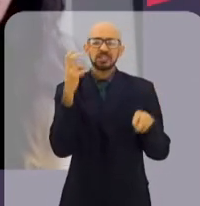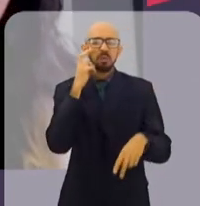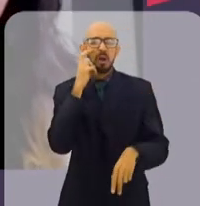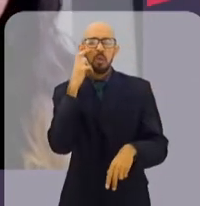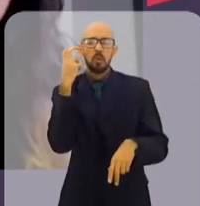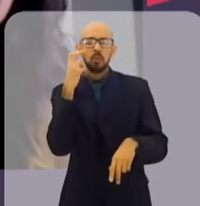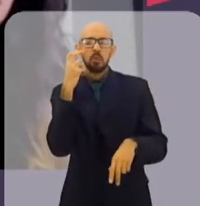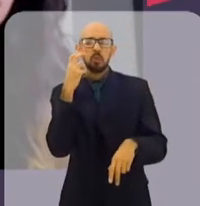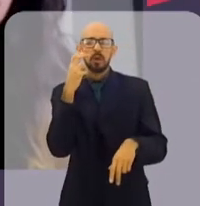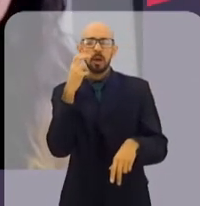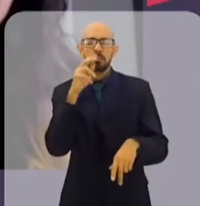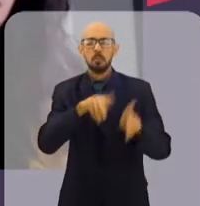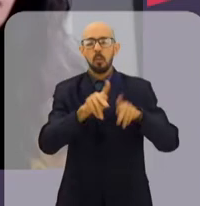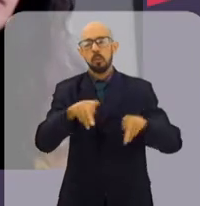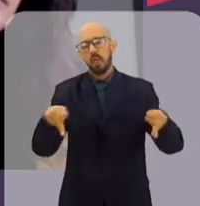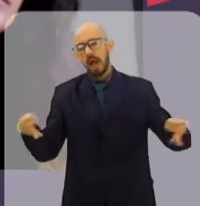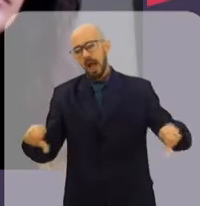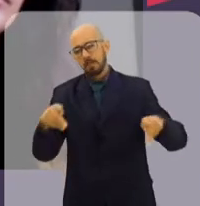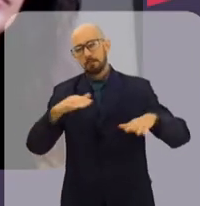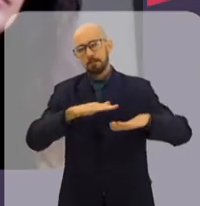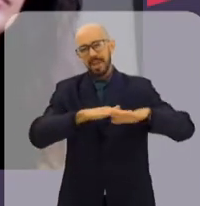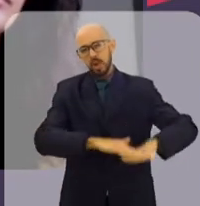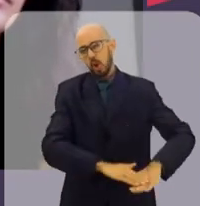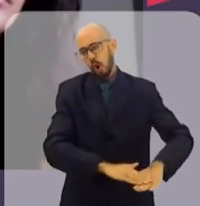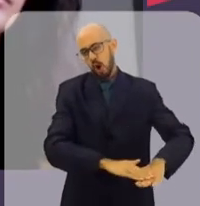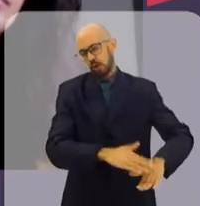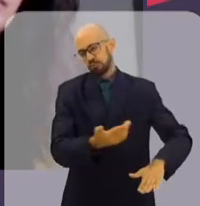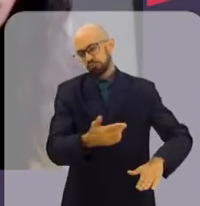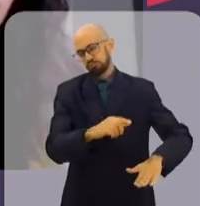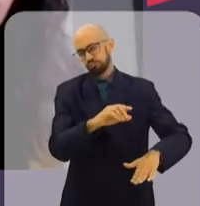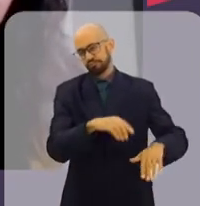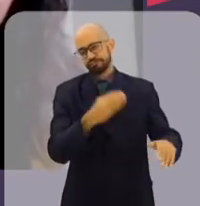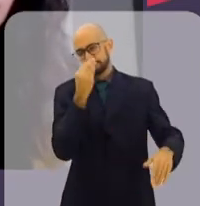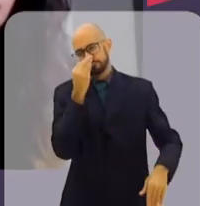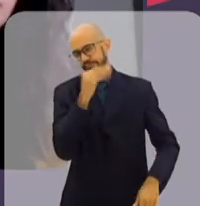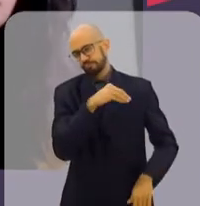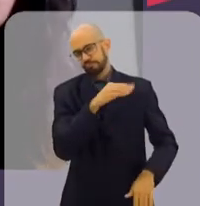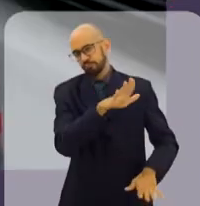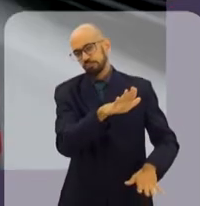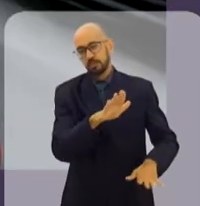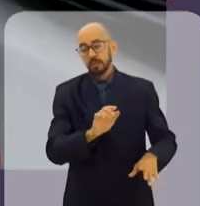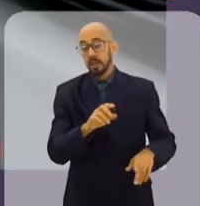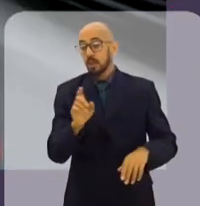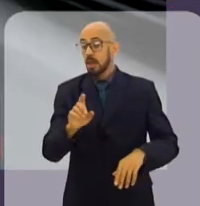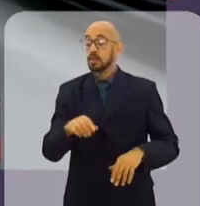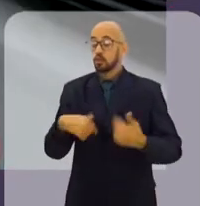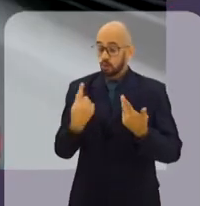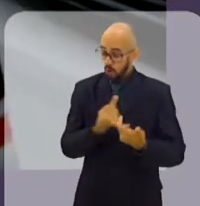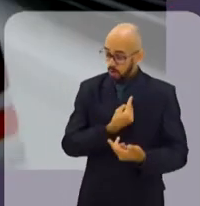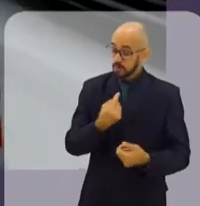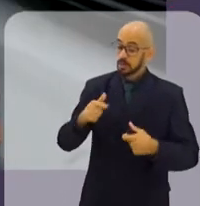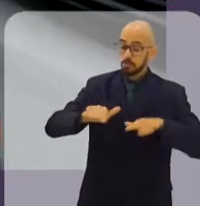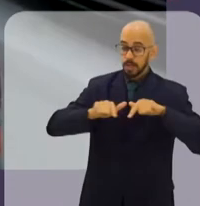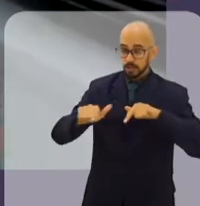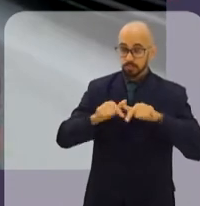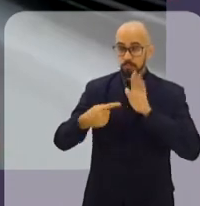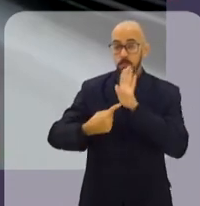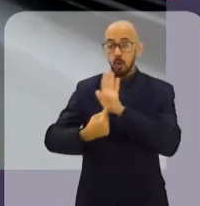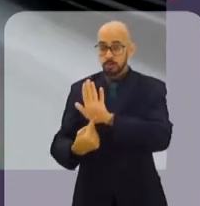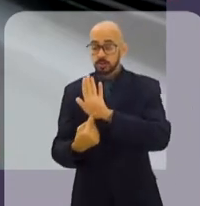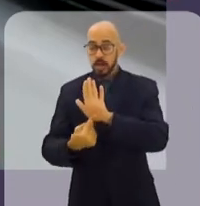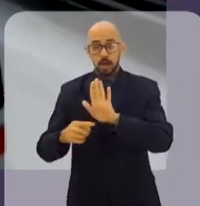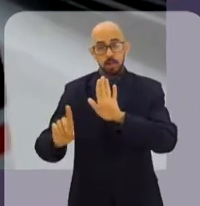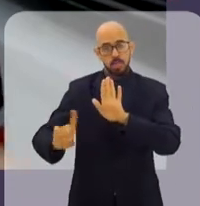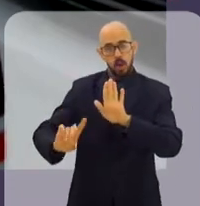saber menor. E a gente tem trabalhado com autores trazendo isso e falando: não, não é dessa forma, não. Existe saber em